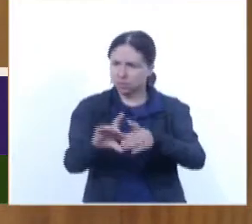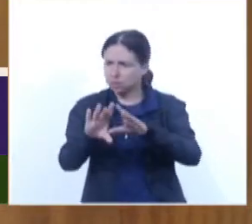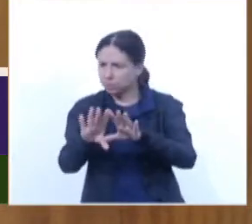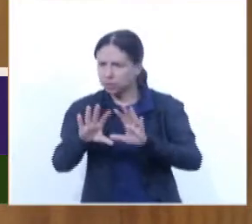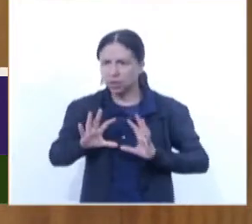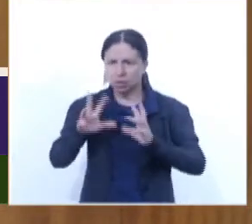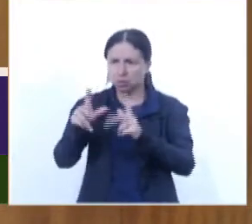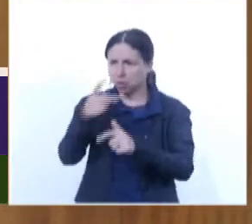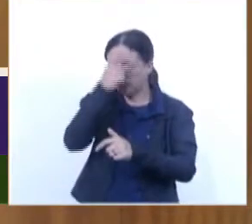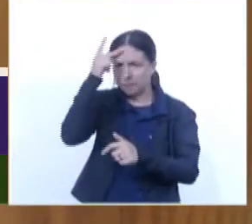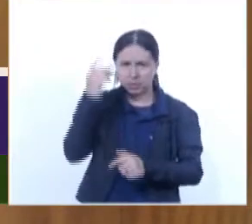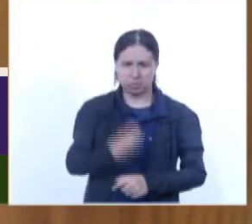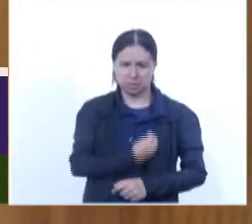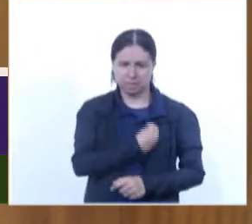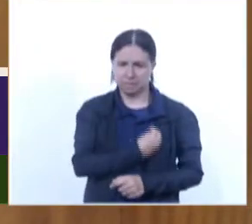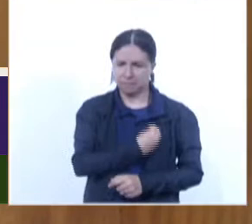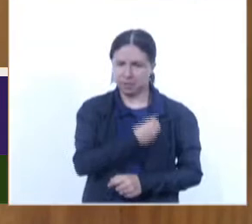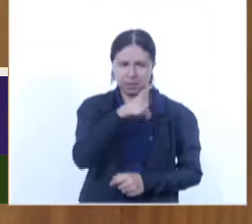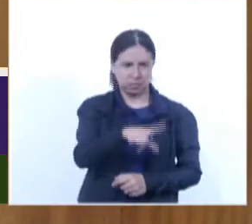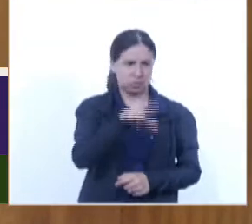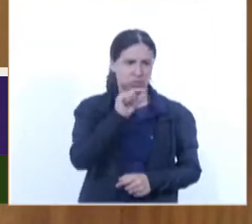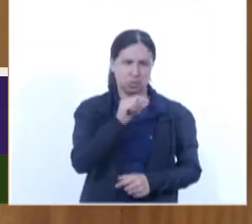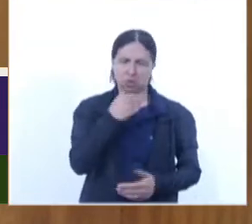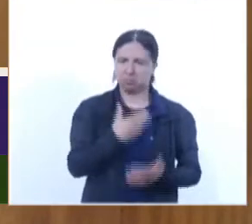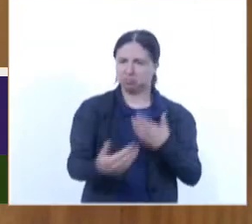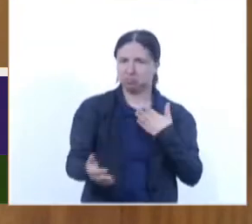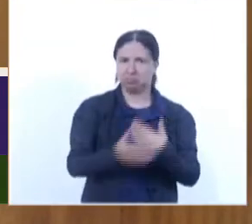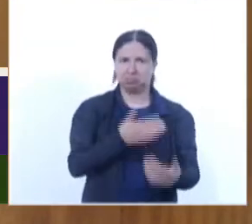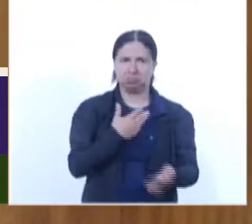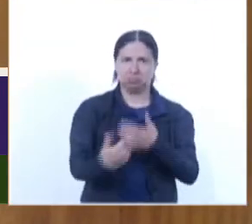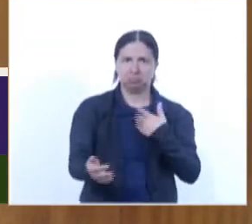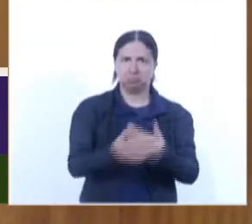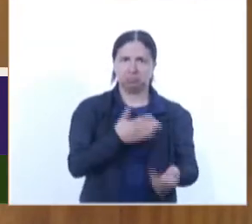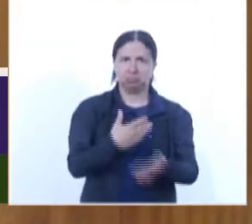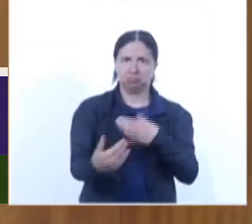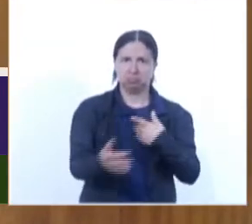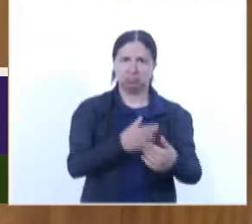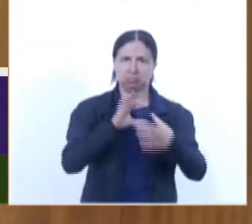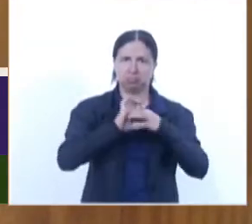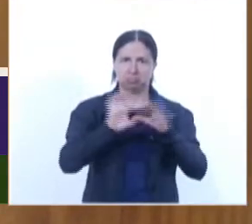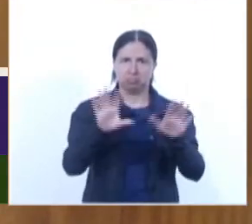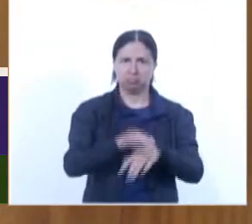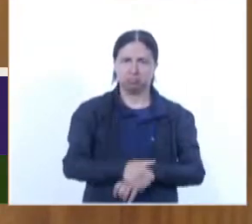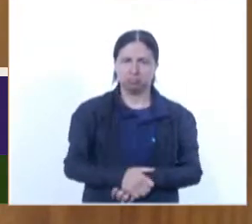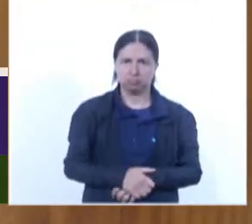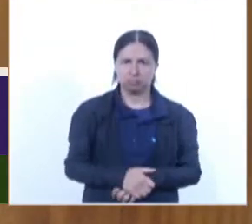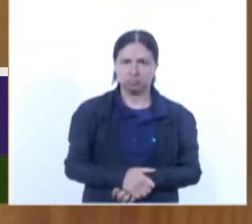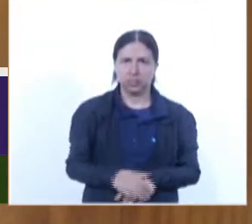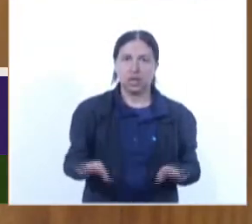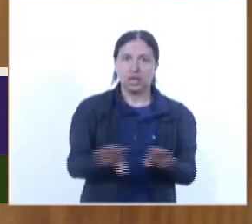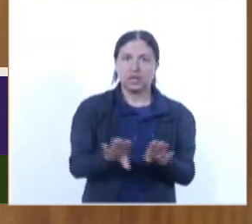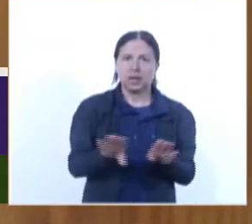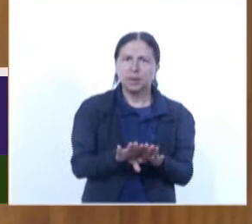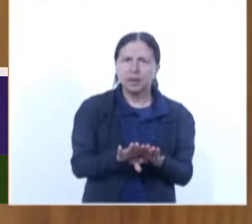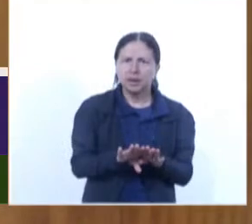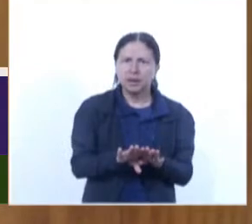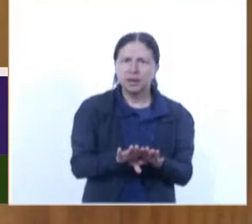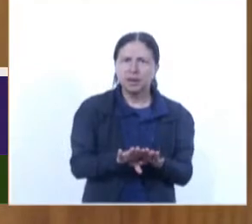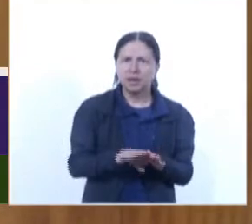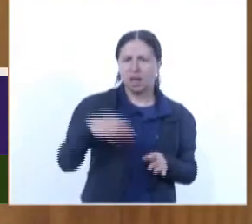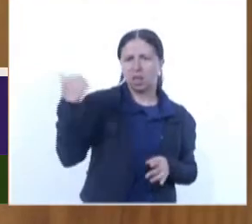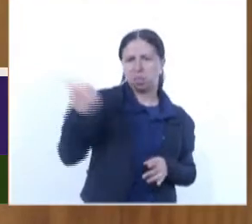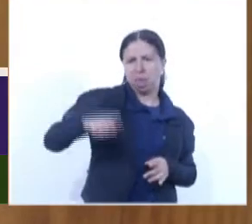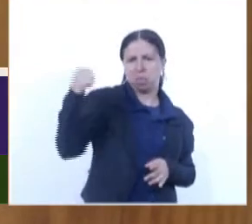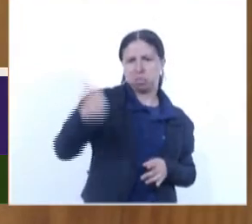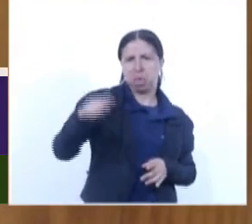existir com a sua orientação sexual segundo que a pessoa precisa saber que não existe Homossexualismo porque